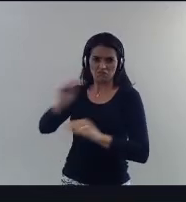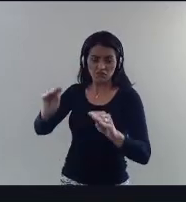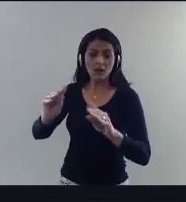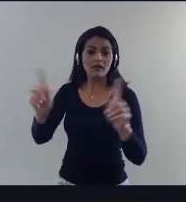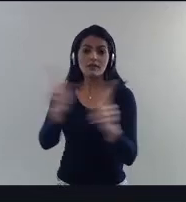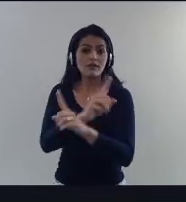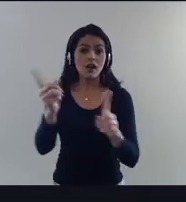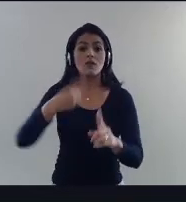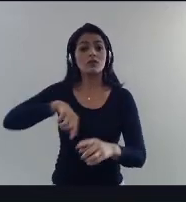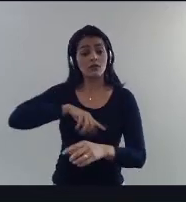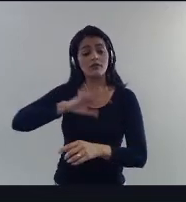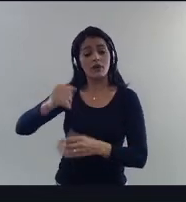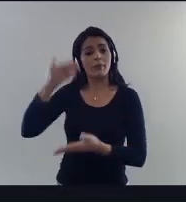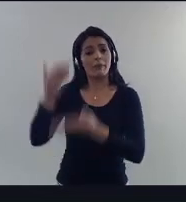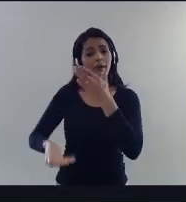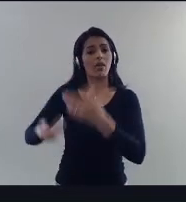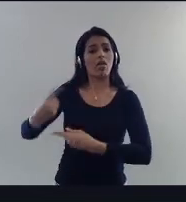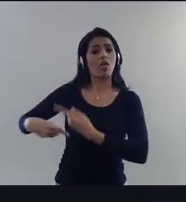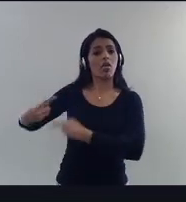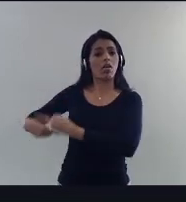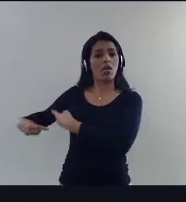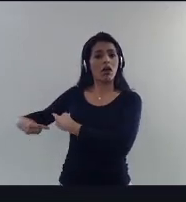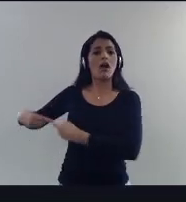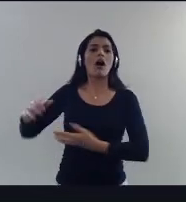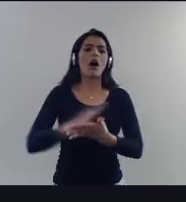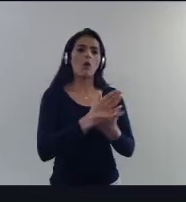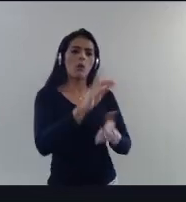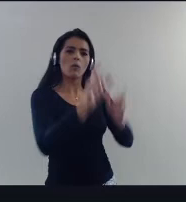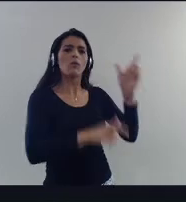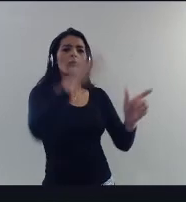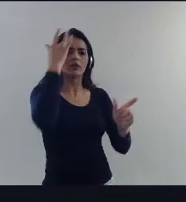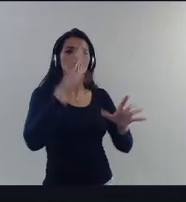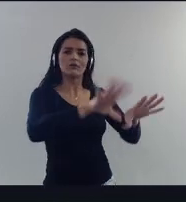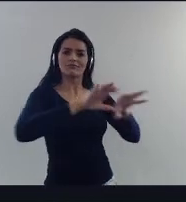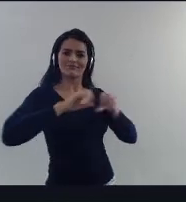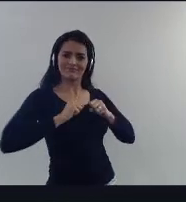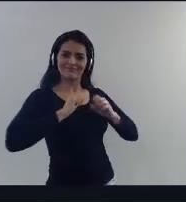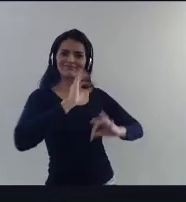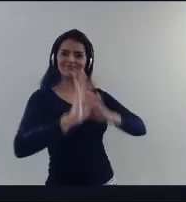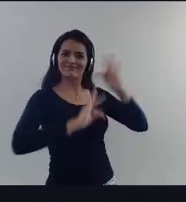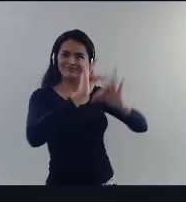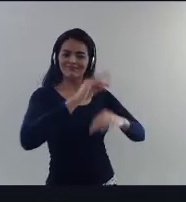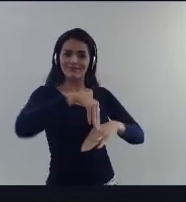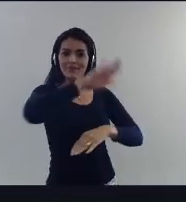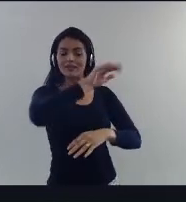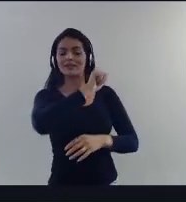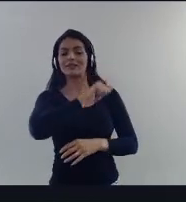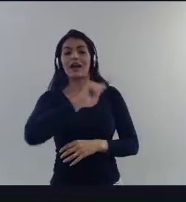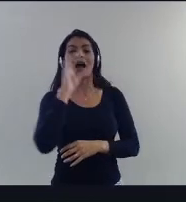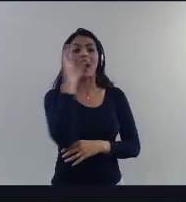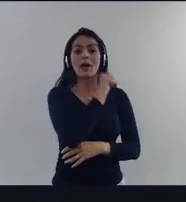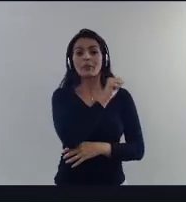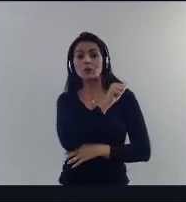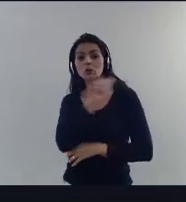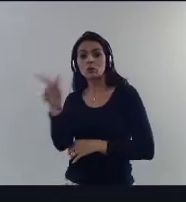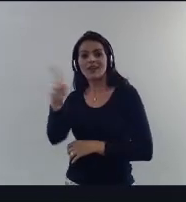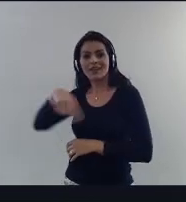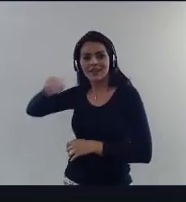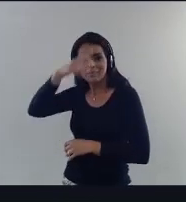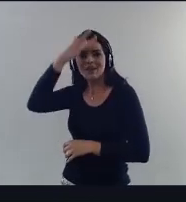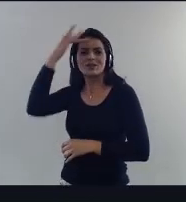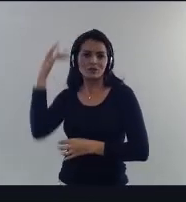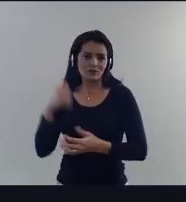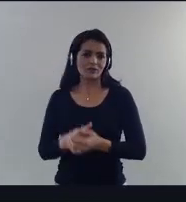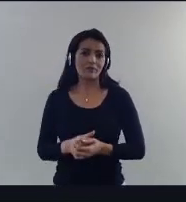que adotam tecnologia mais rápido do que outras. Então, vamos tentar ficar naquela parte anterior da curva